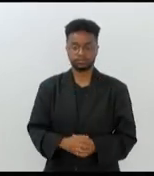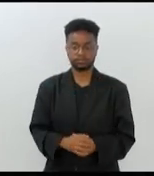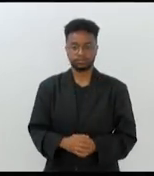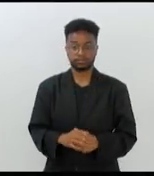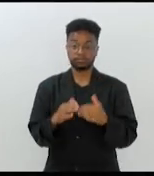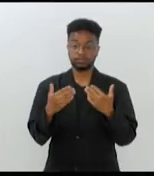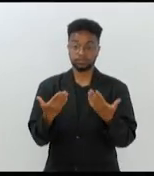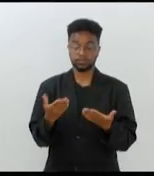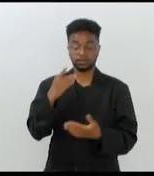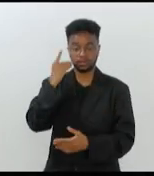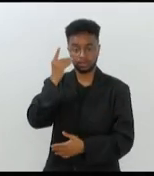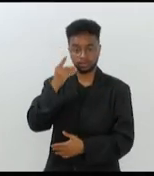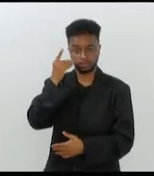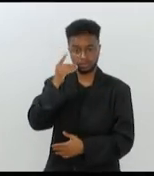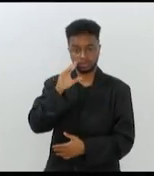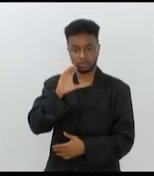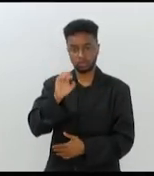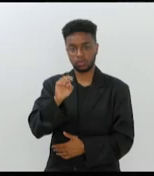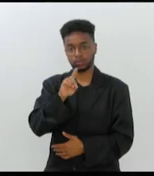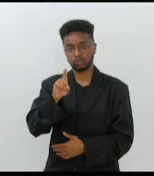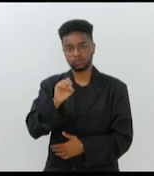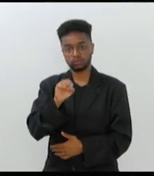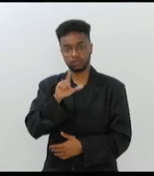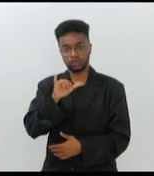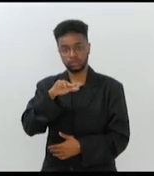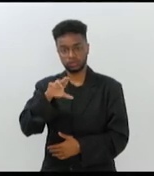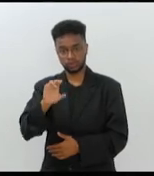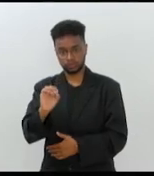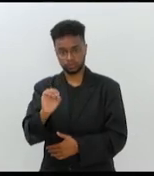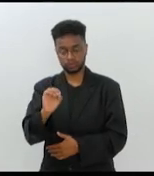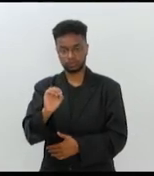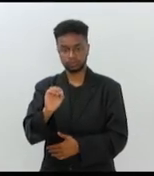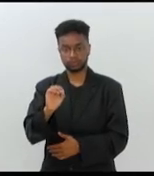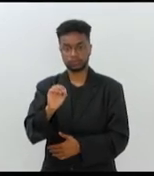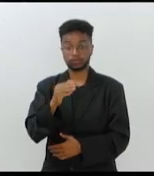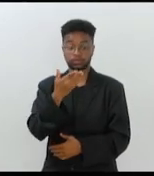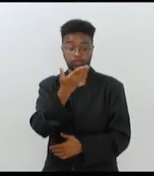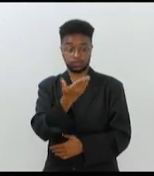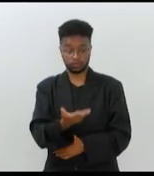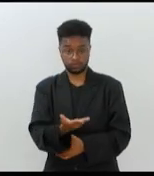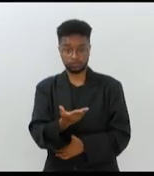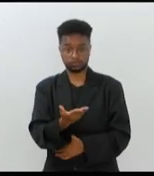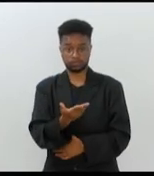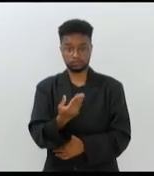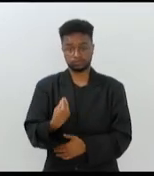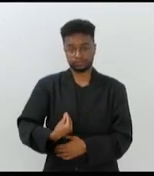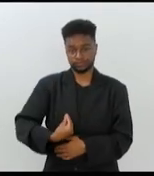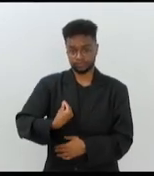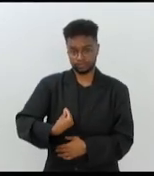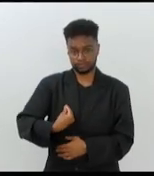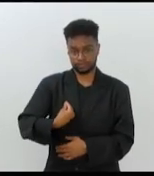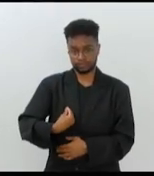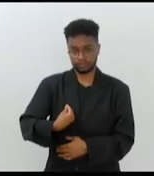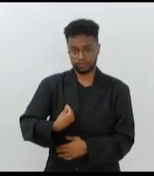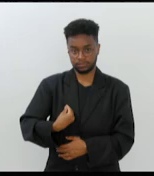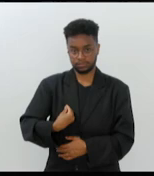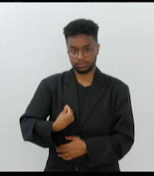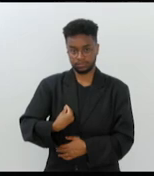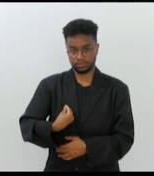Deputado Vinícius Cozzolino, estava Vossa Excelência presente